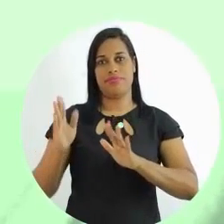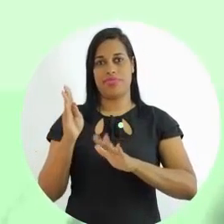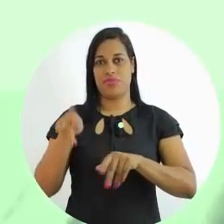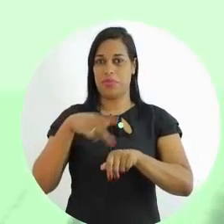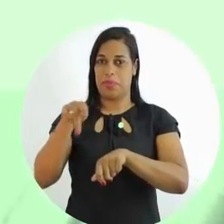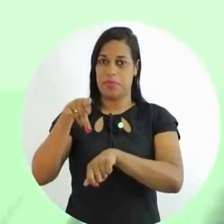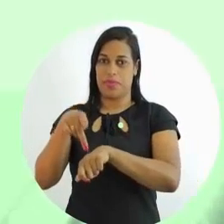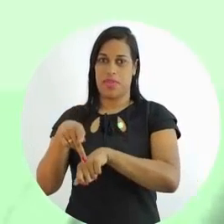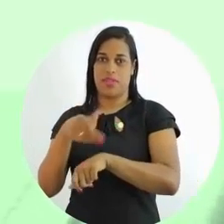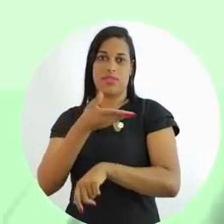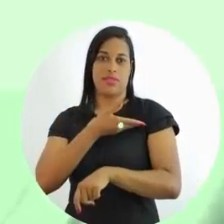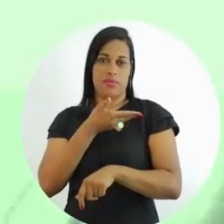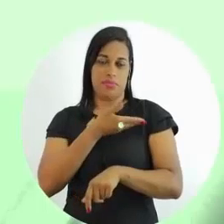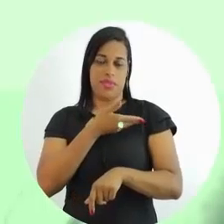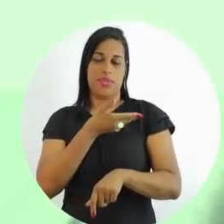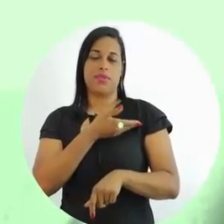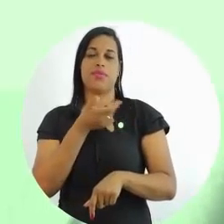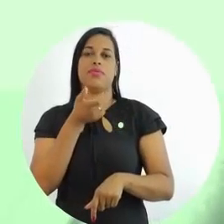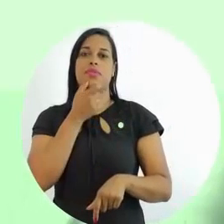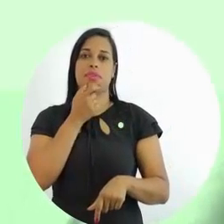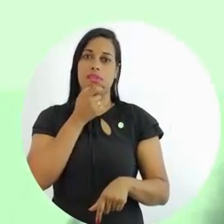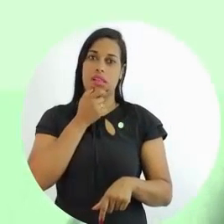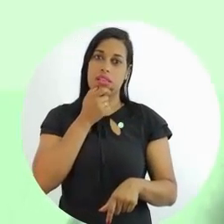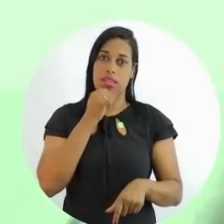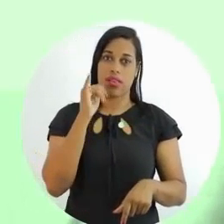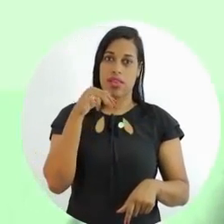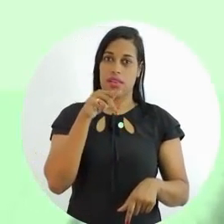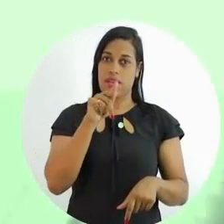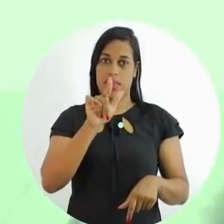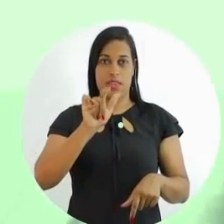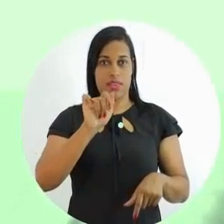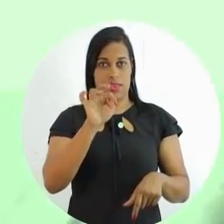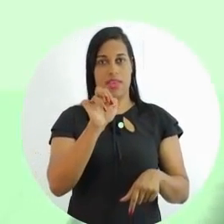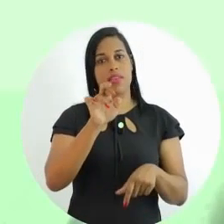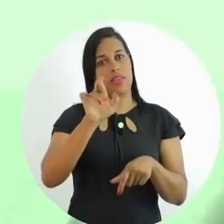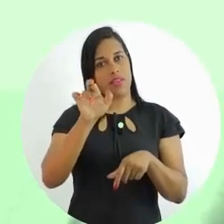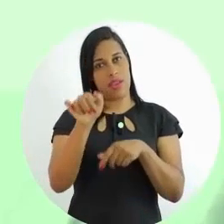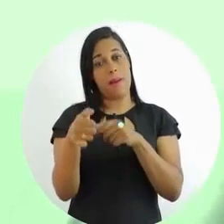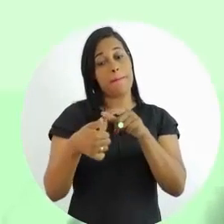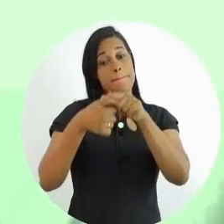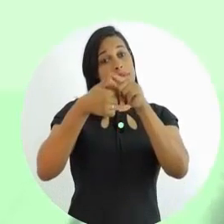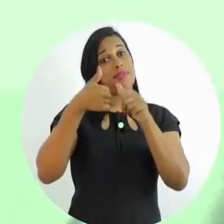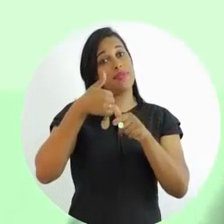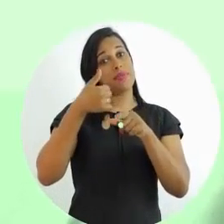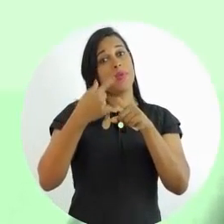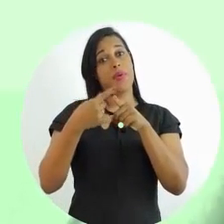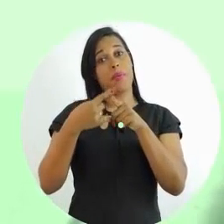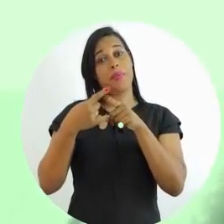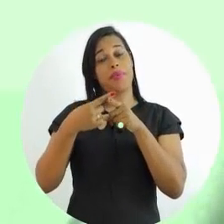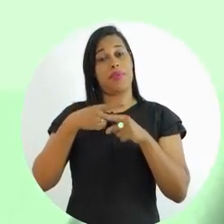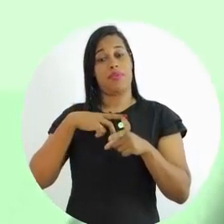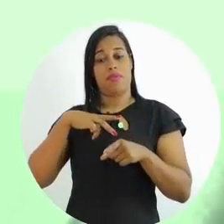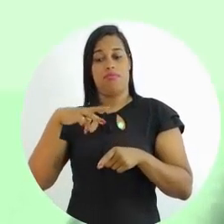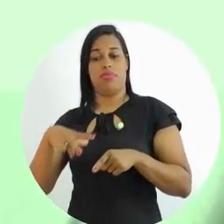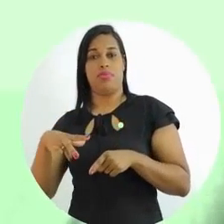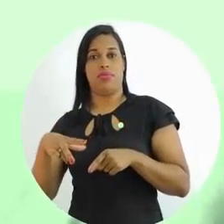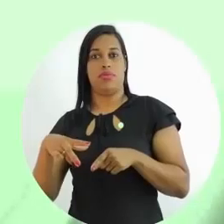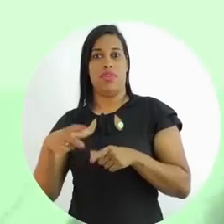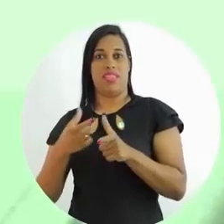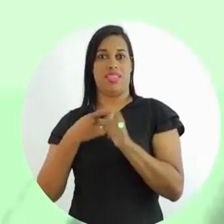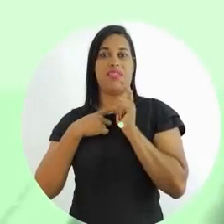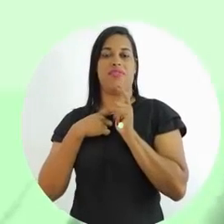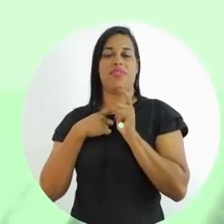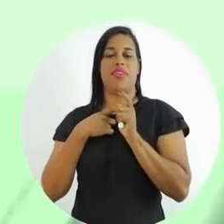nações amigas. Entre elas, a Inglaterra, que era a principal por conta de ser credora de